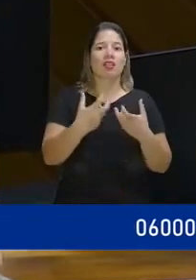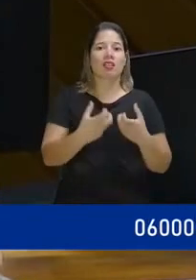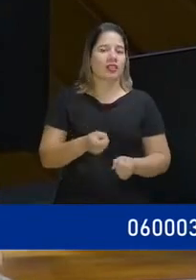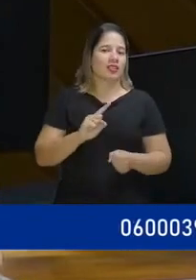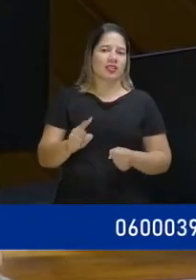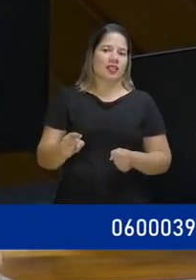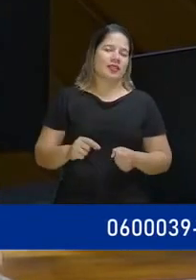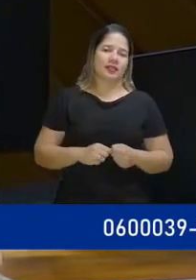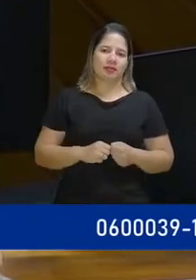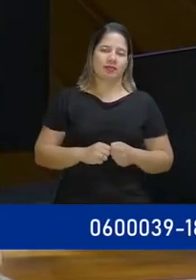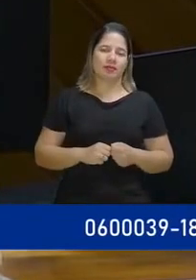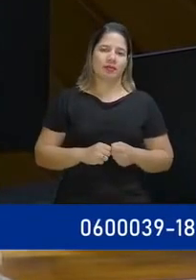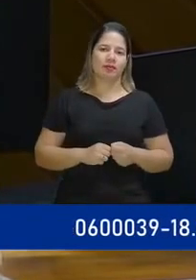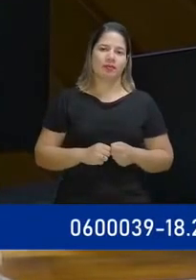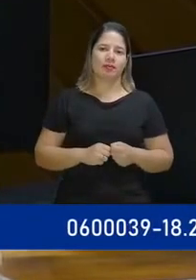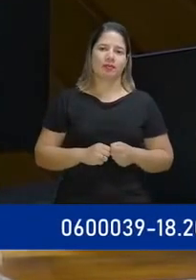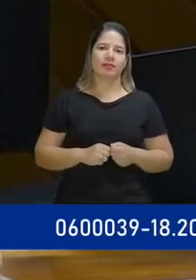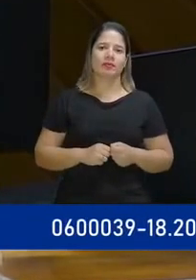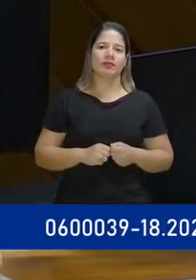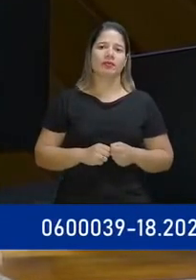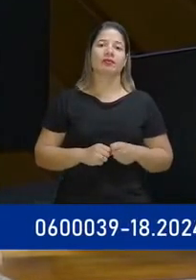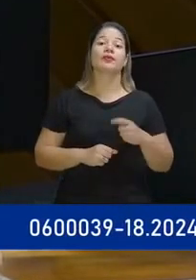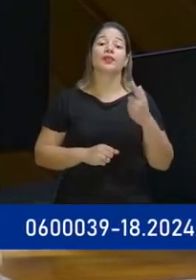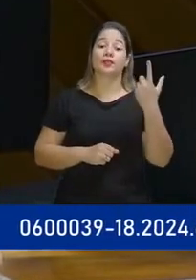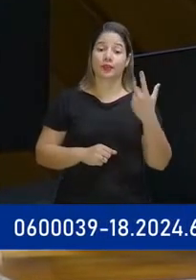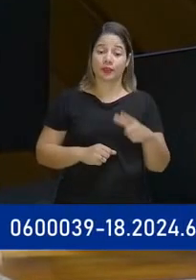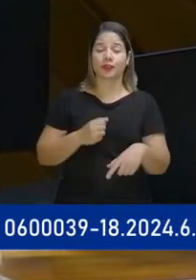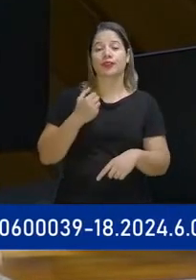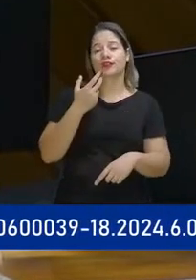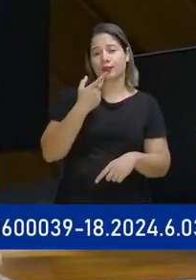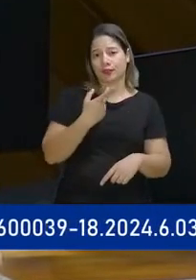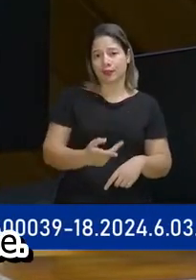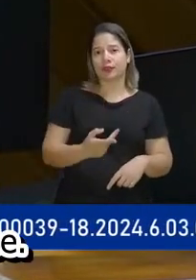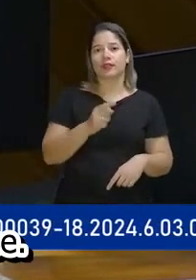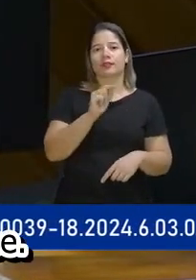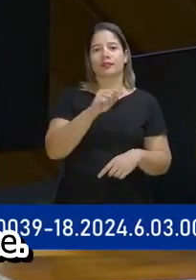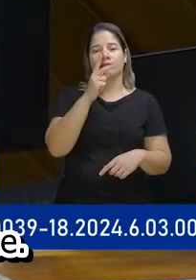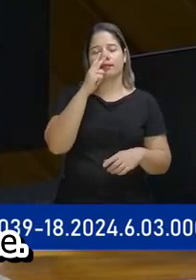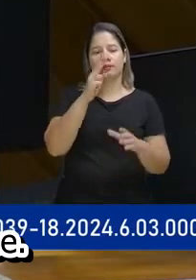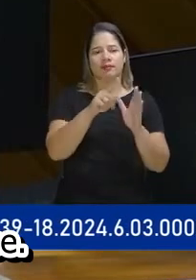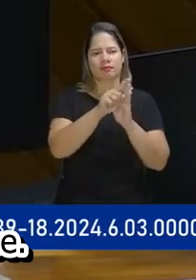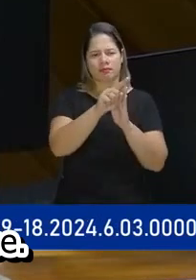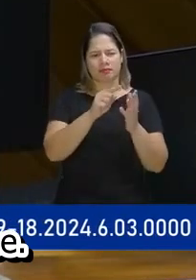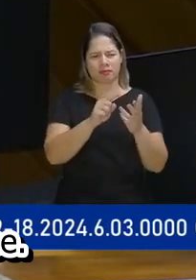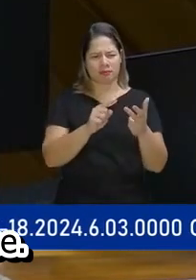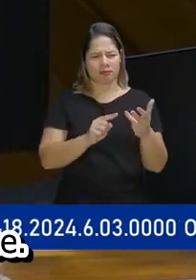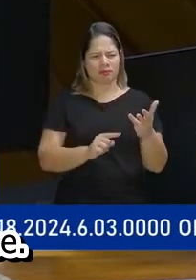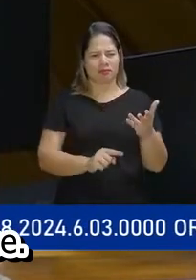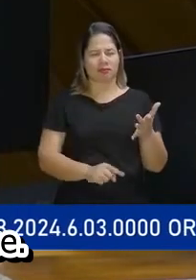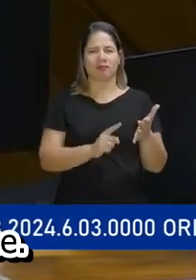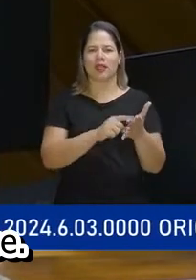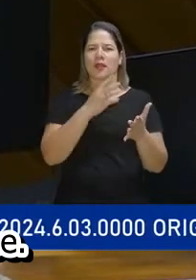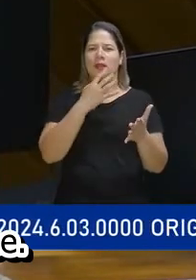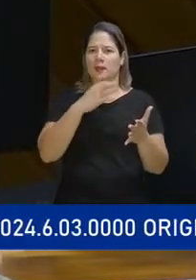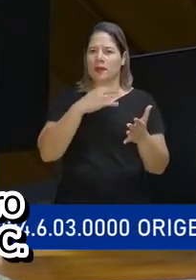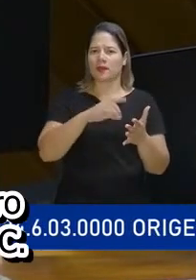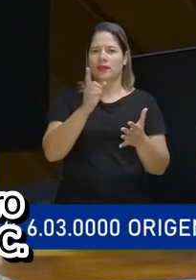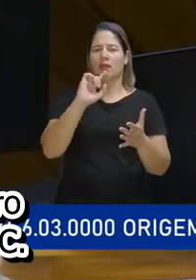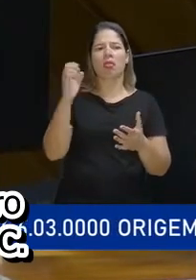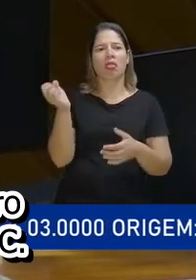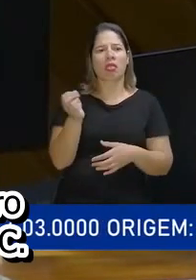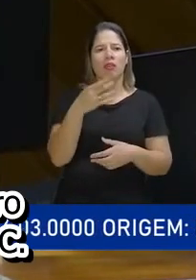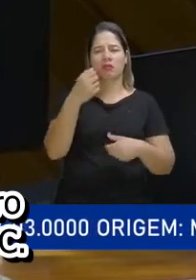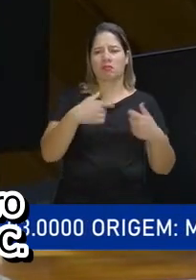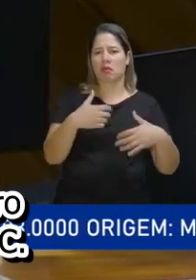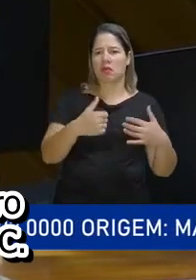fim pretendido, e nessa sentada reitera a conduta sem acrescentar qualquer fato superveniente ou desconhecido ou nova tese. Então,